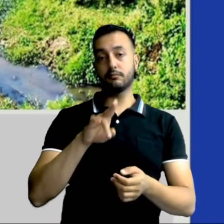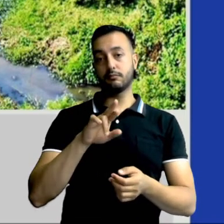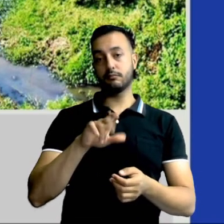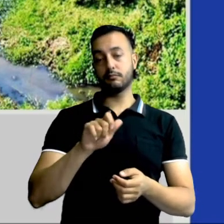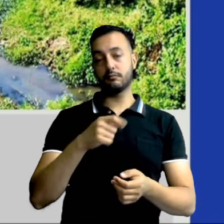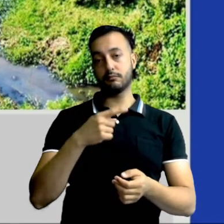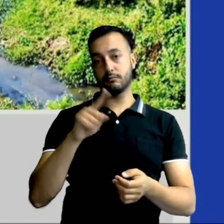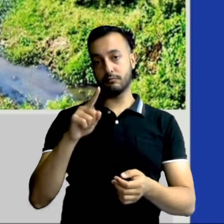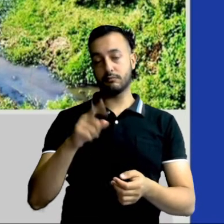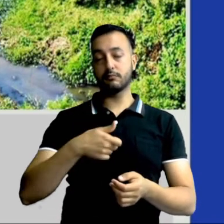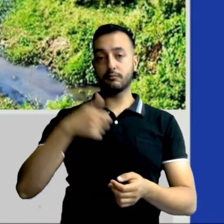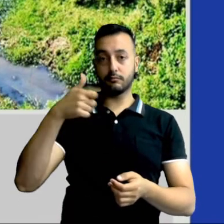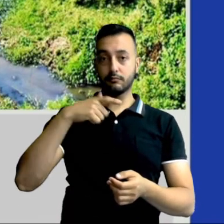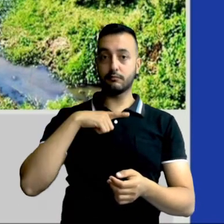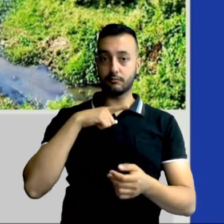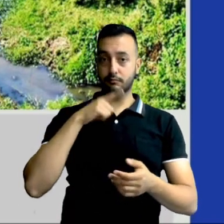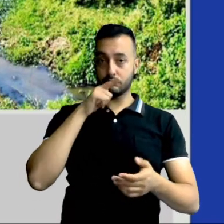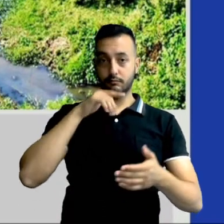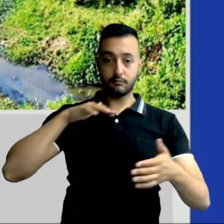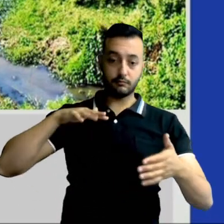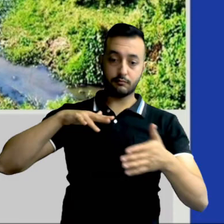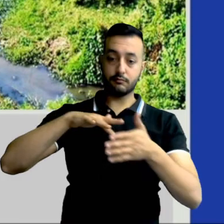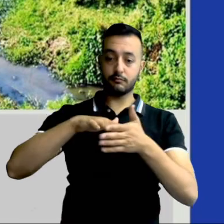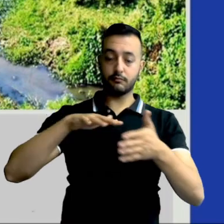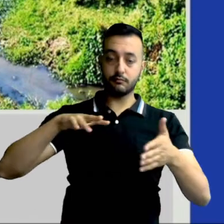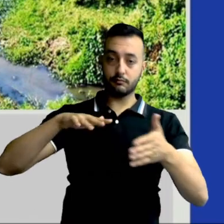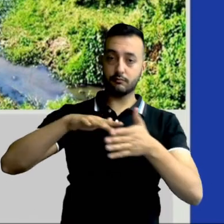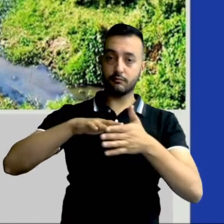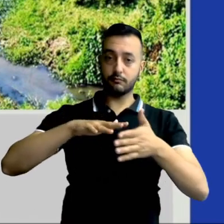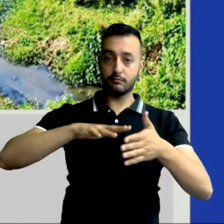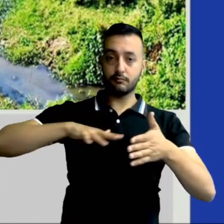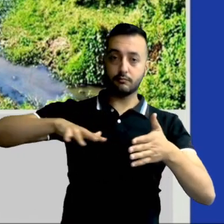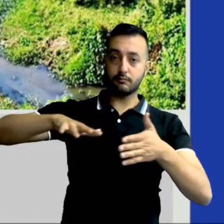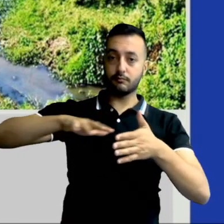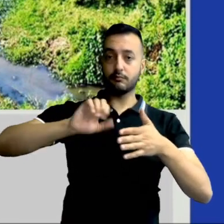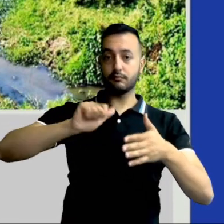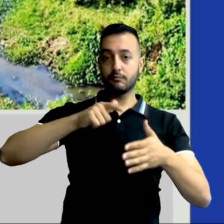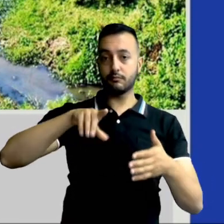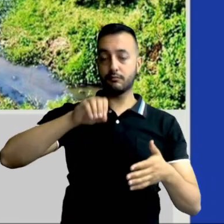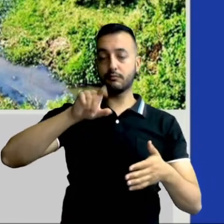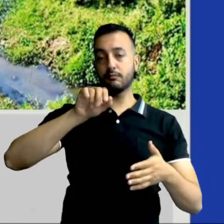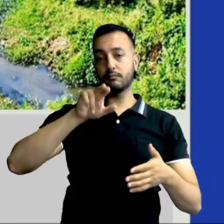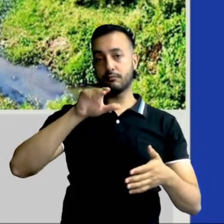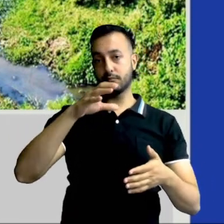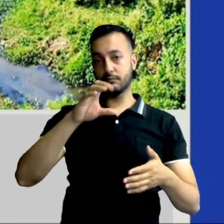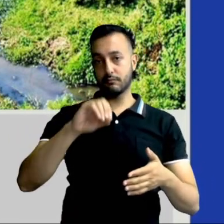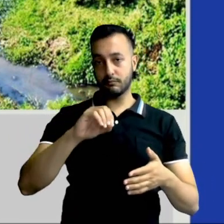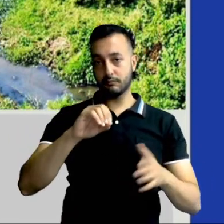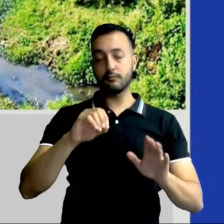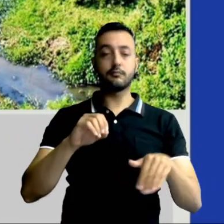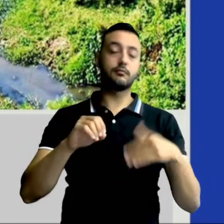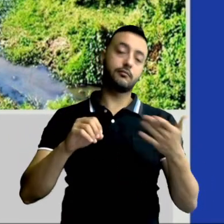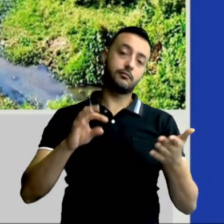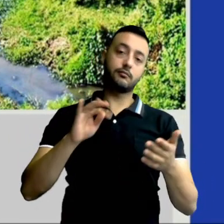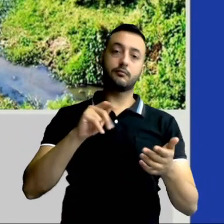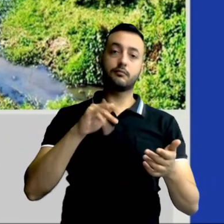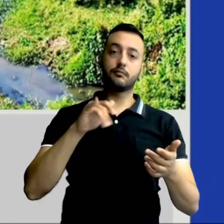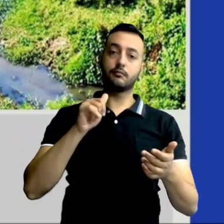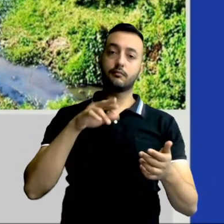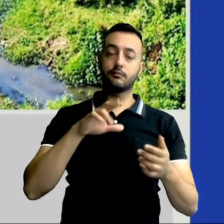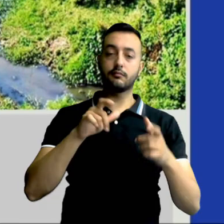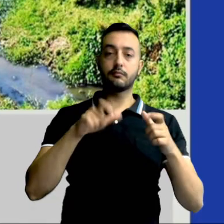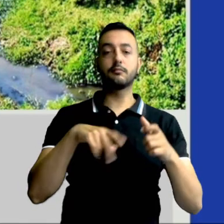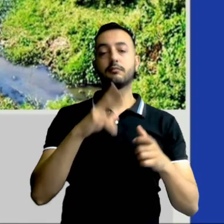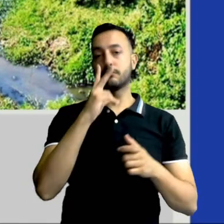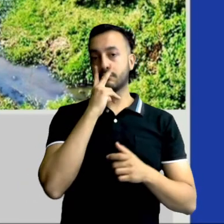que aí está a foto do reservatório de tapacurá que fica em São Lourenço da Mata e ao lado o ritual procurar na cidade